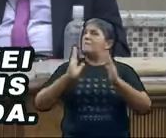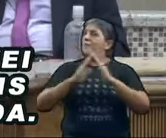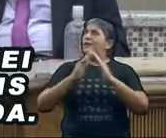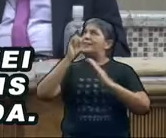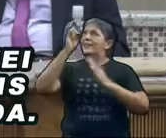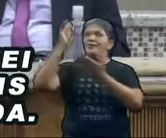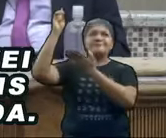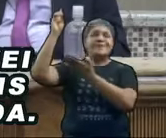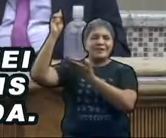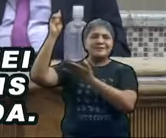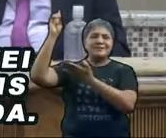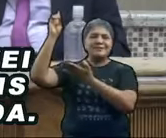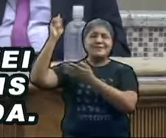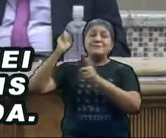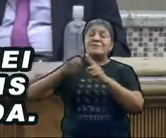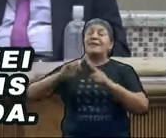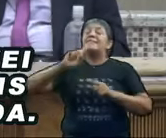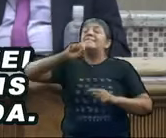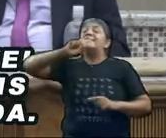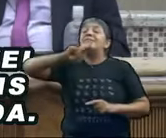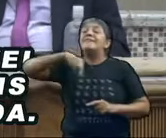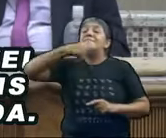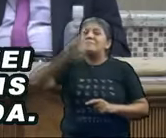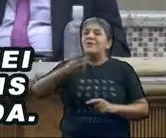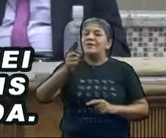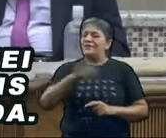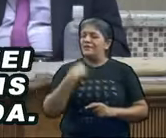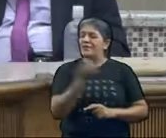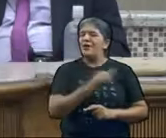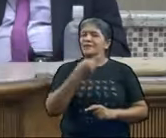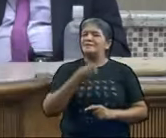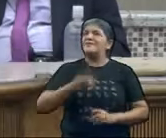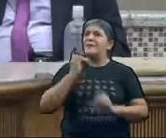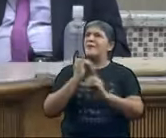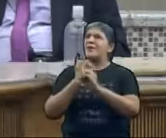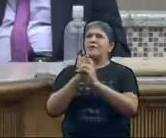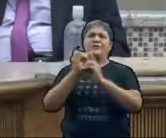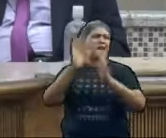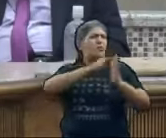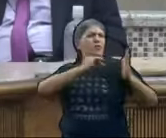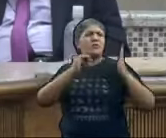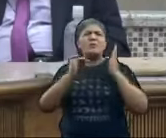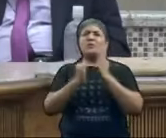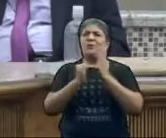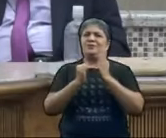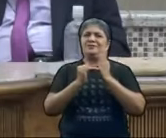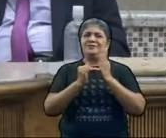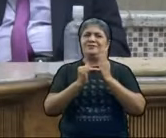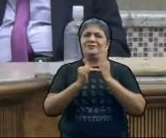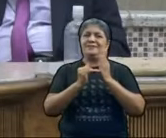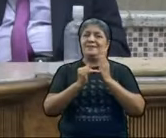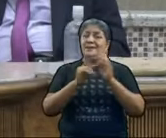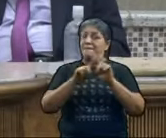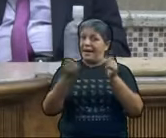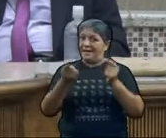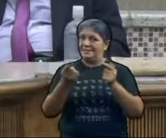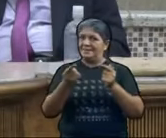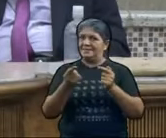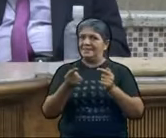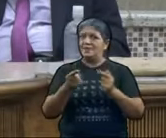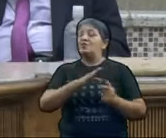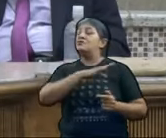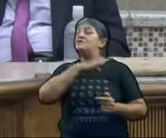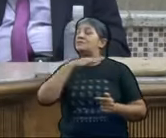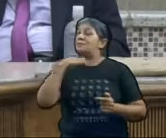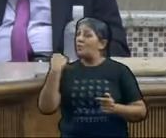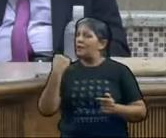por isso, lá nos céus, nesse novo céus e nova terra, o texto diz de novo céus e nova terra, diz que vai